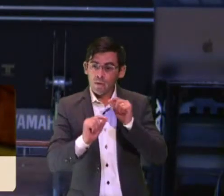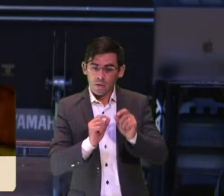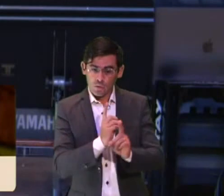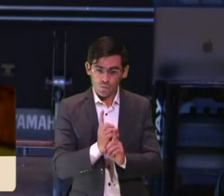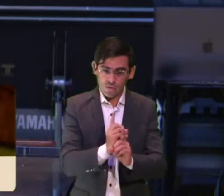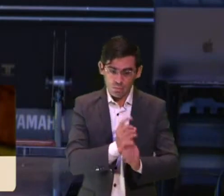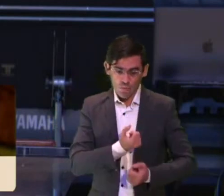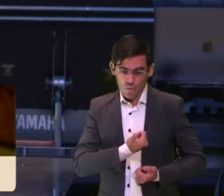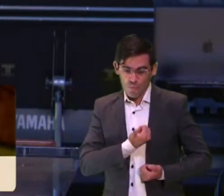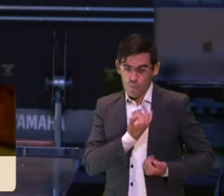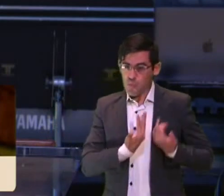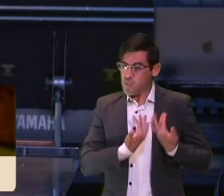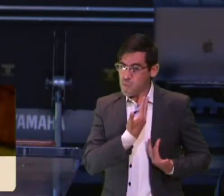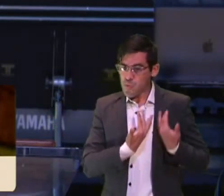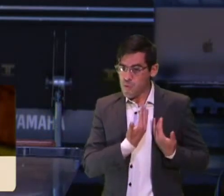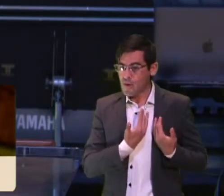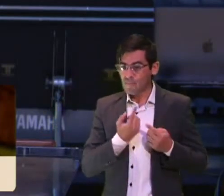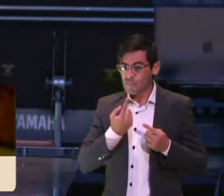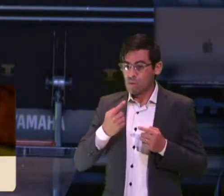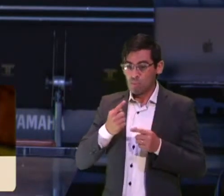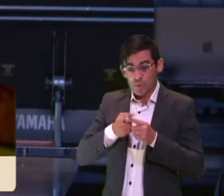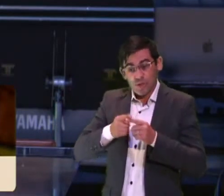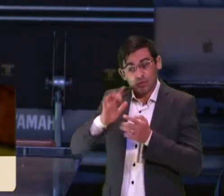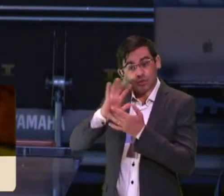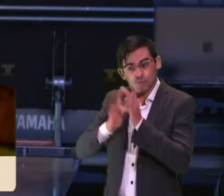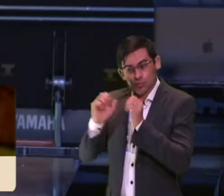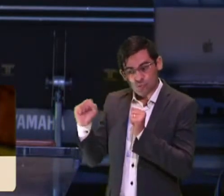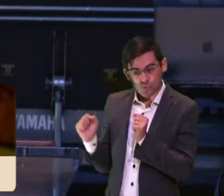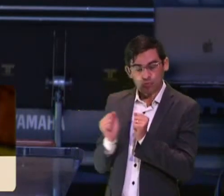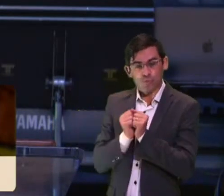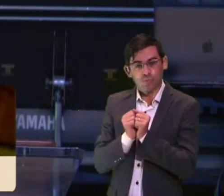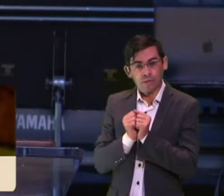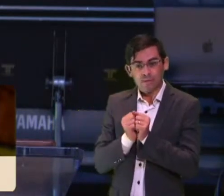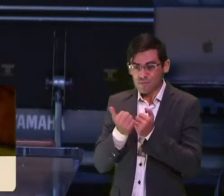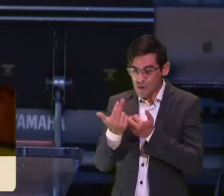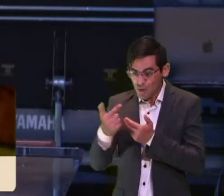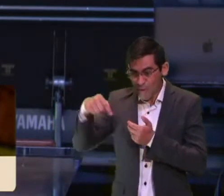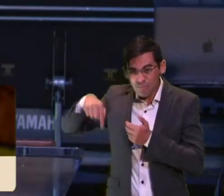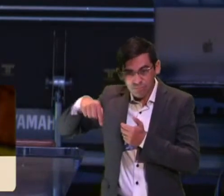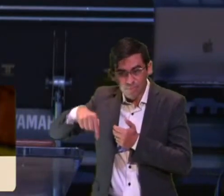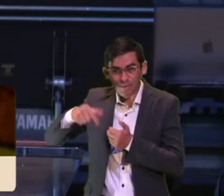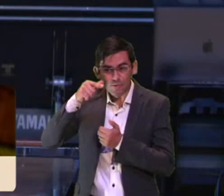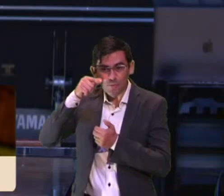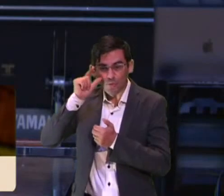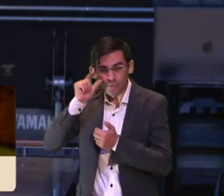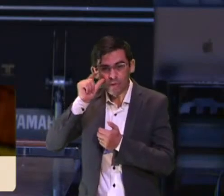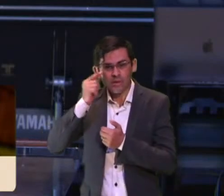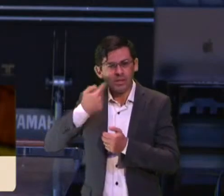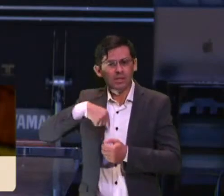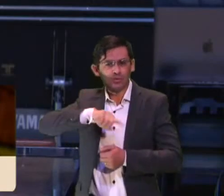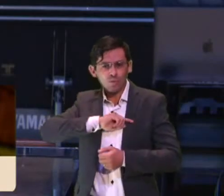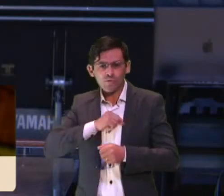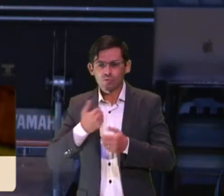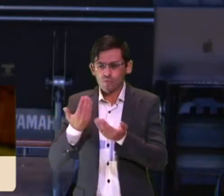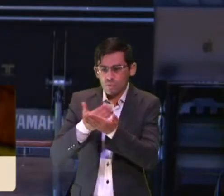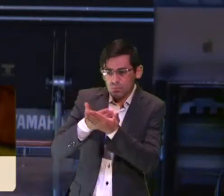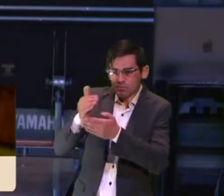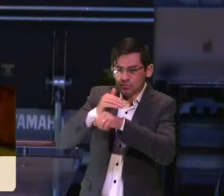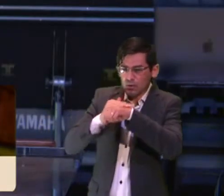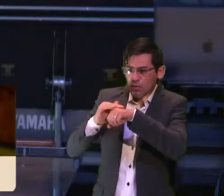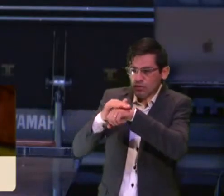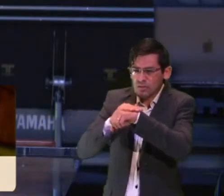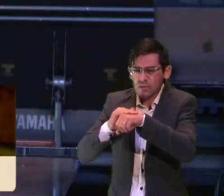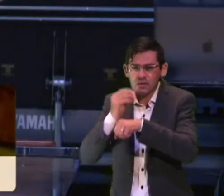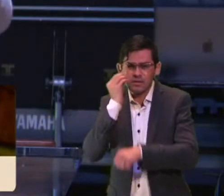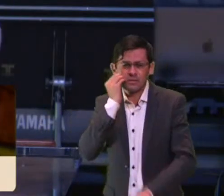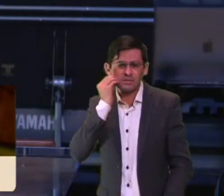E o fato é que nós saímos ali e começamos a compartilhar experiências do poder de Deus,